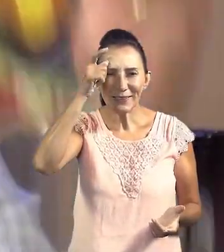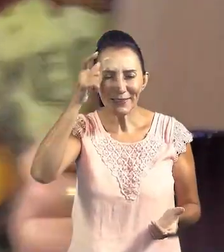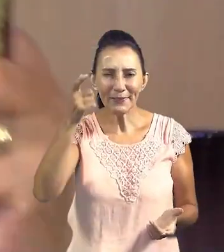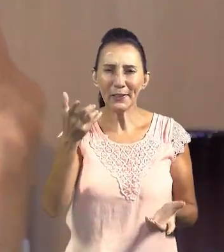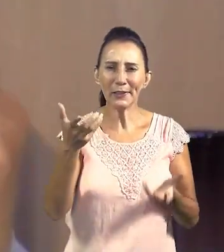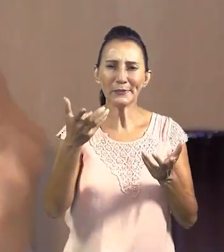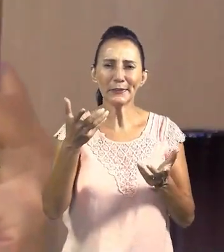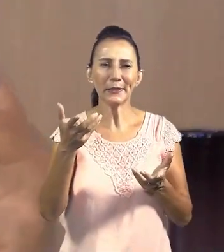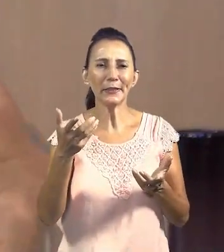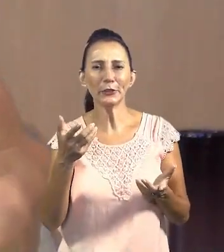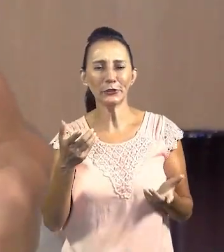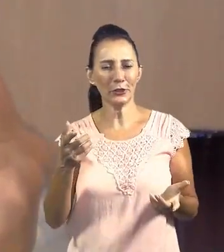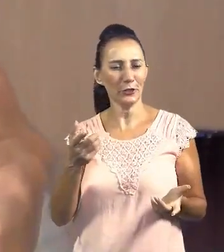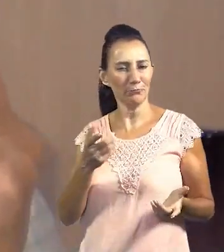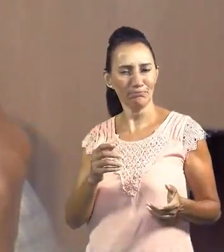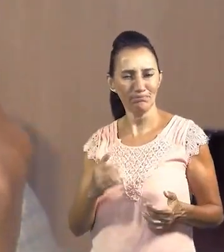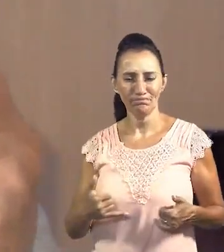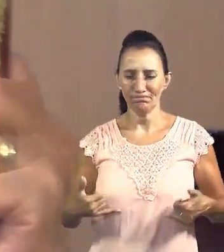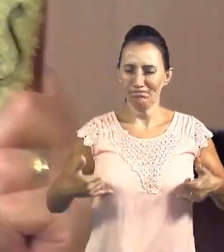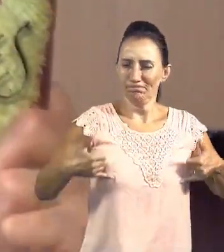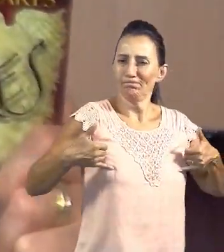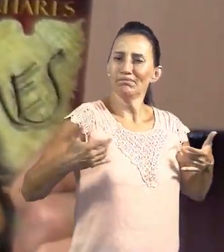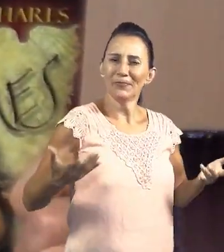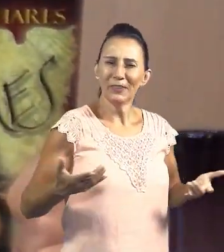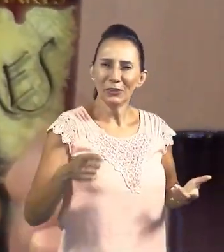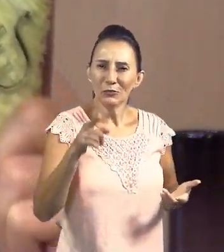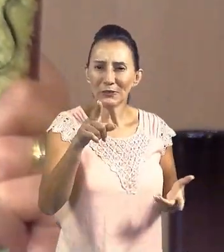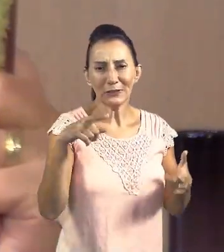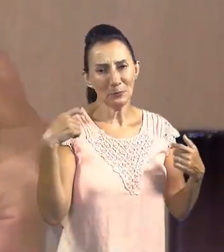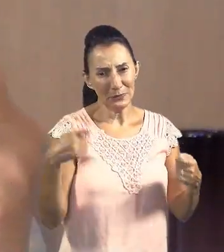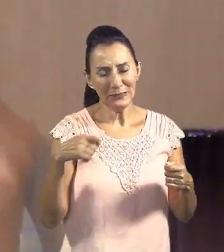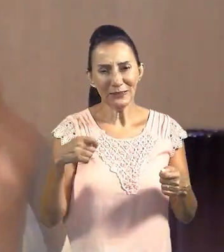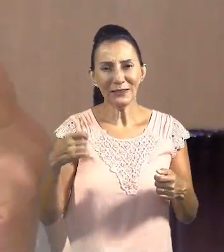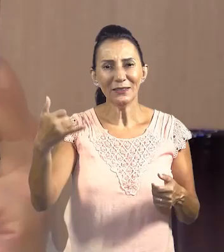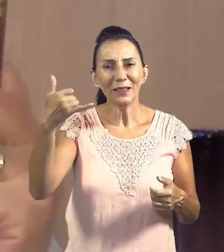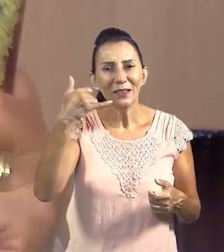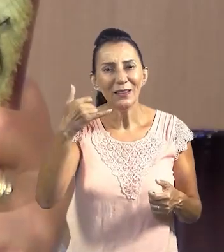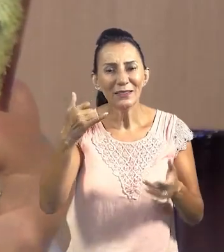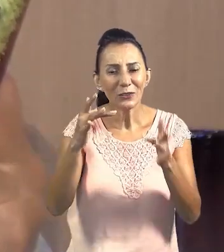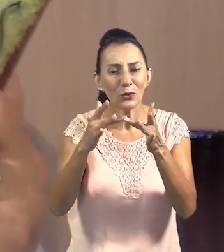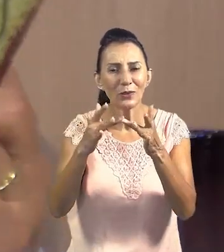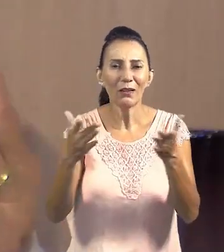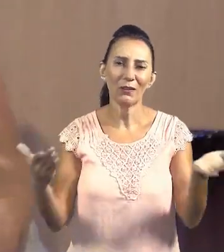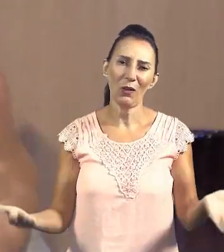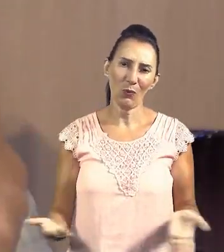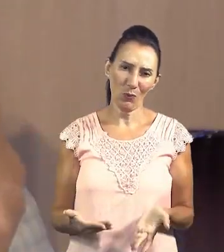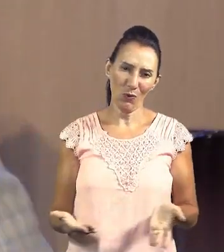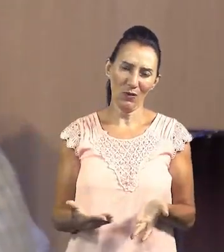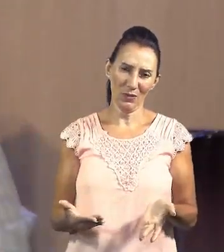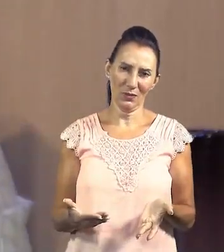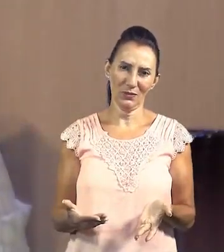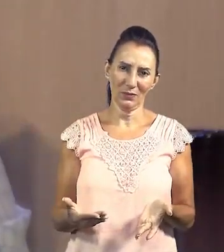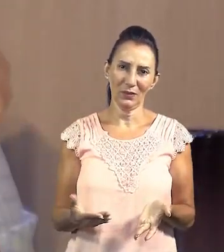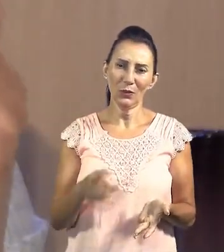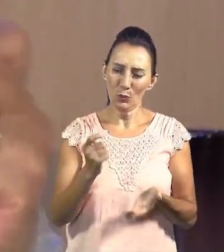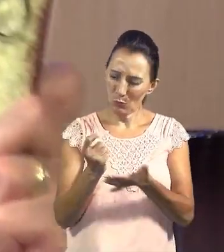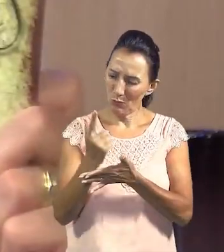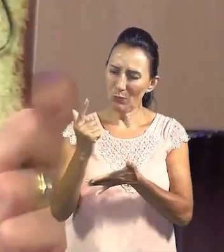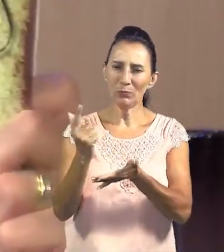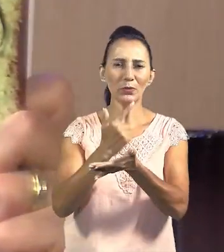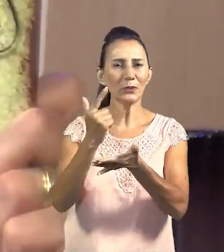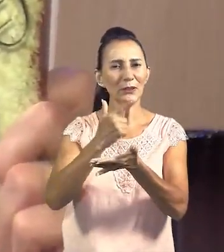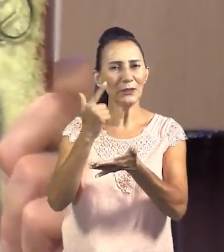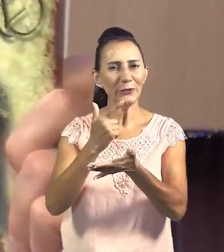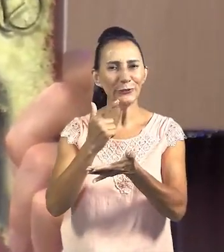ser dono. Trabalhe isso na sua vida. Ligue agora para a Igreja Getsêmani, para a Editora Getsêmani. Adquira